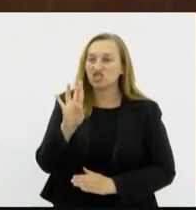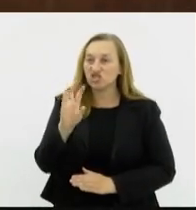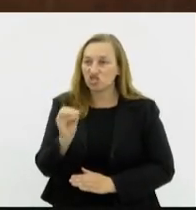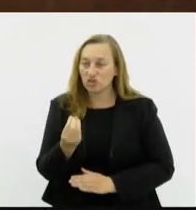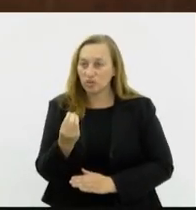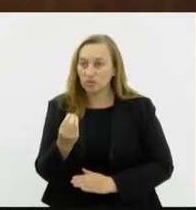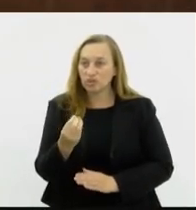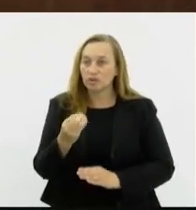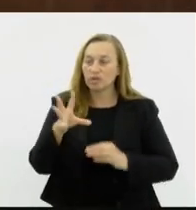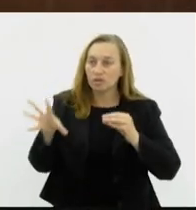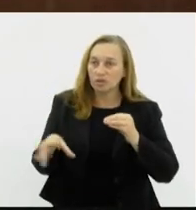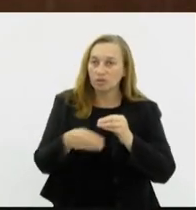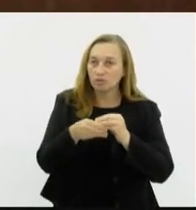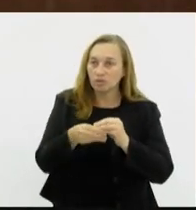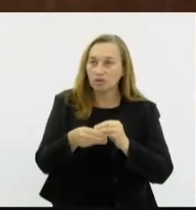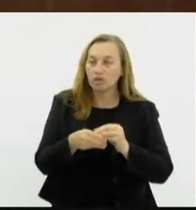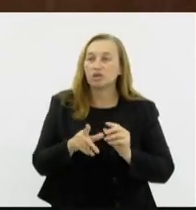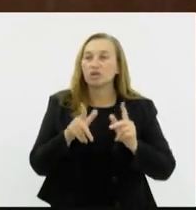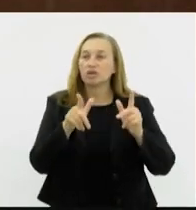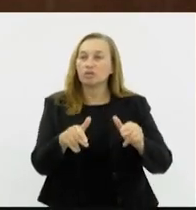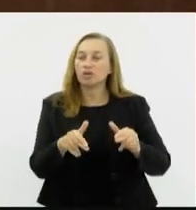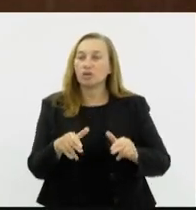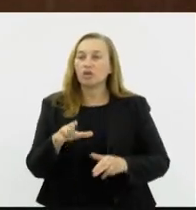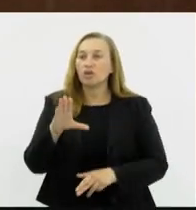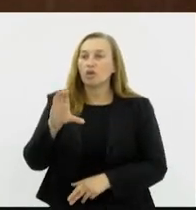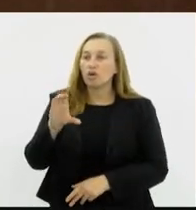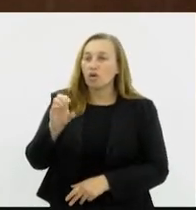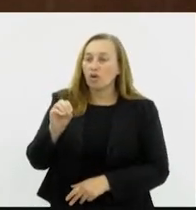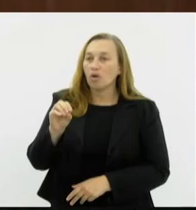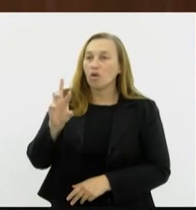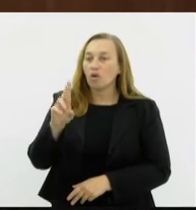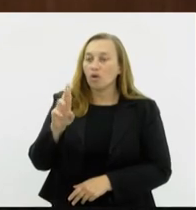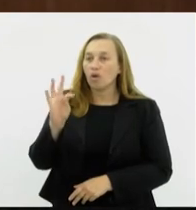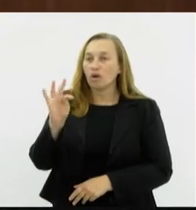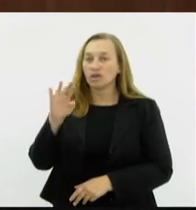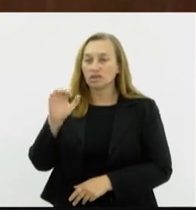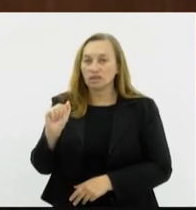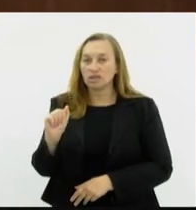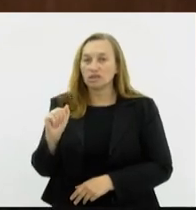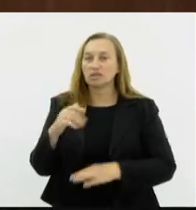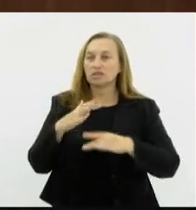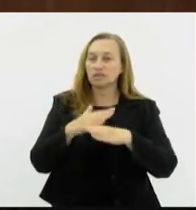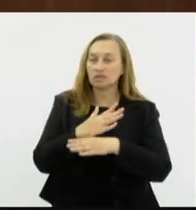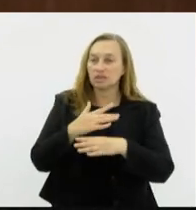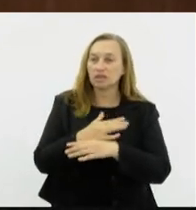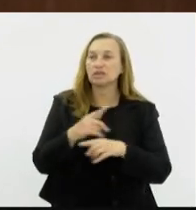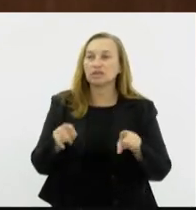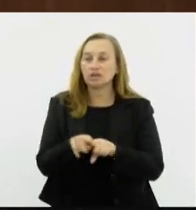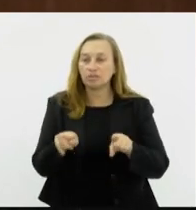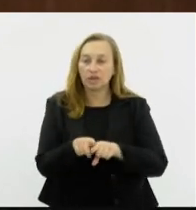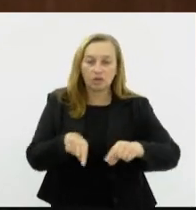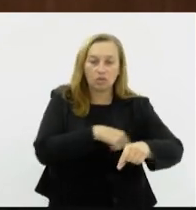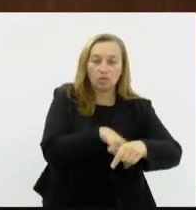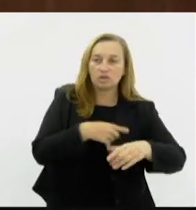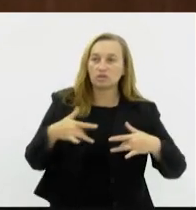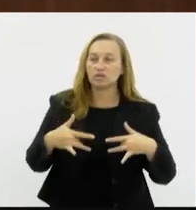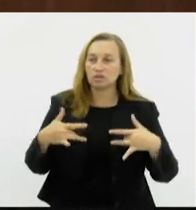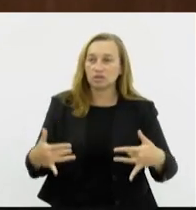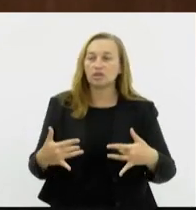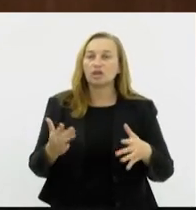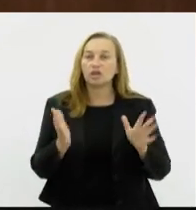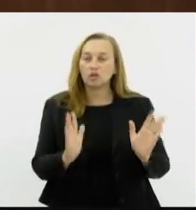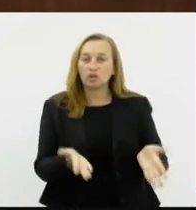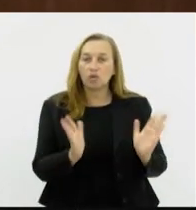restaurantes populares, bem como das hortas urbanas, também agregar as cozinhas solidárias, entendendo que esse tripé